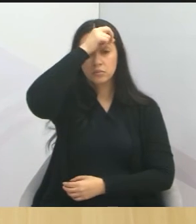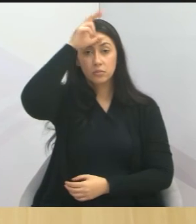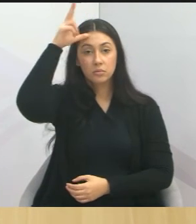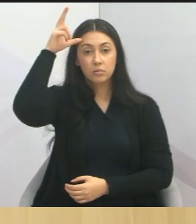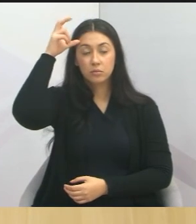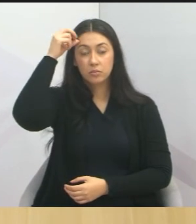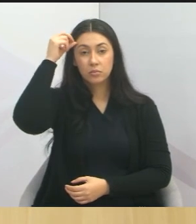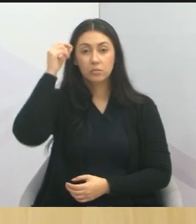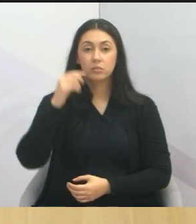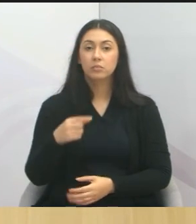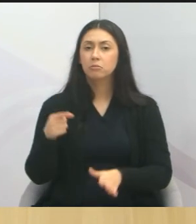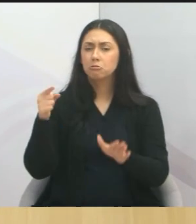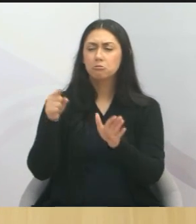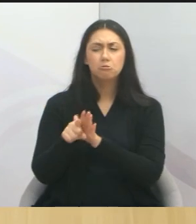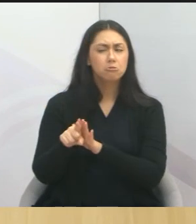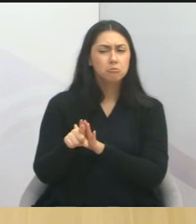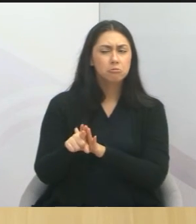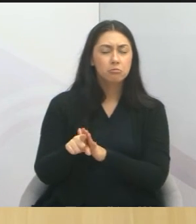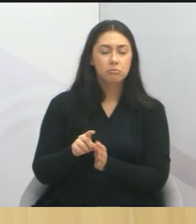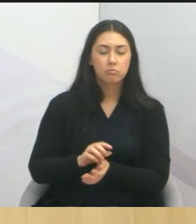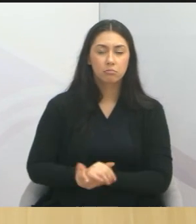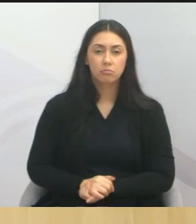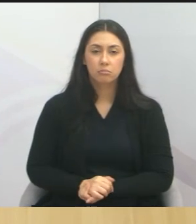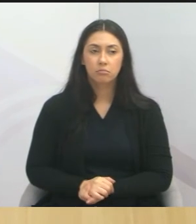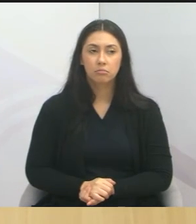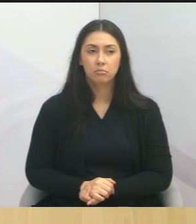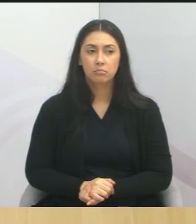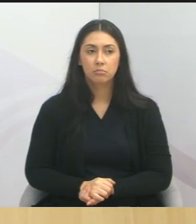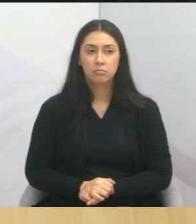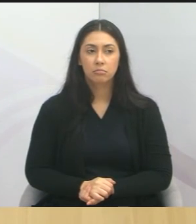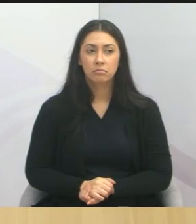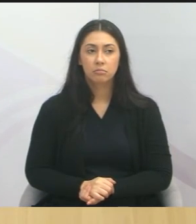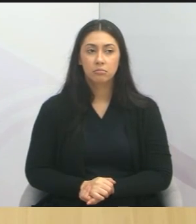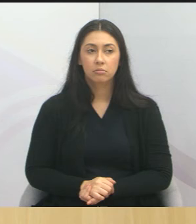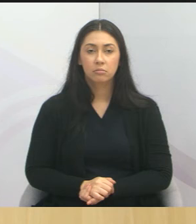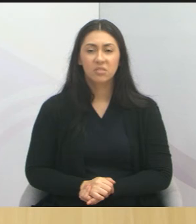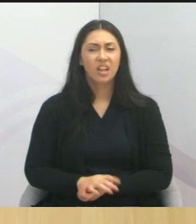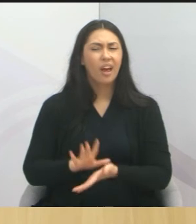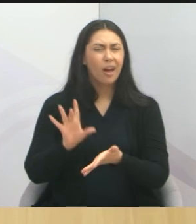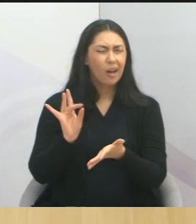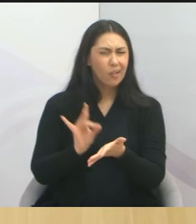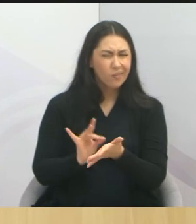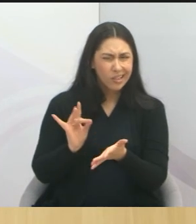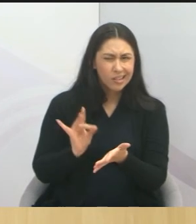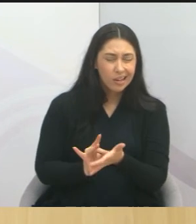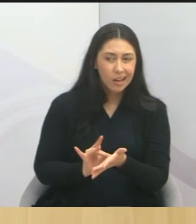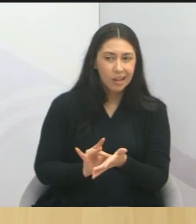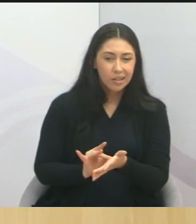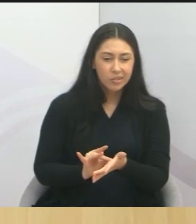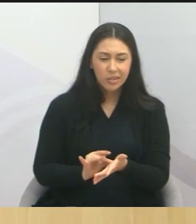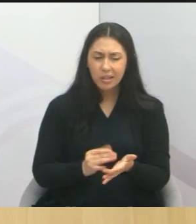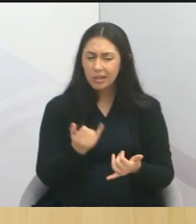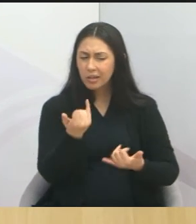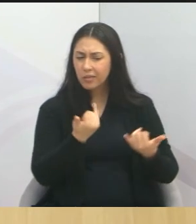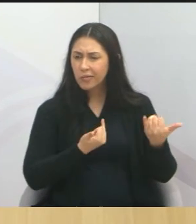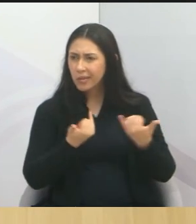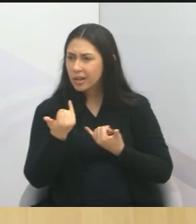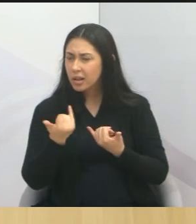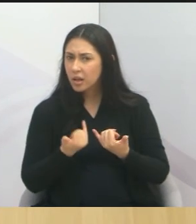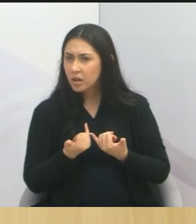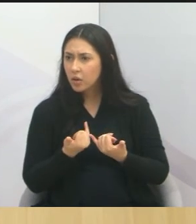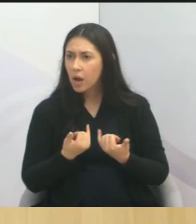Senhor Prefeito Municipal de Jacareí as seguintes informações não procede a informação de que